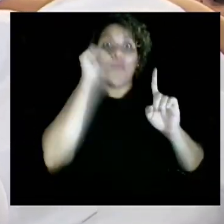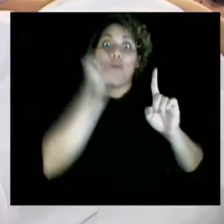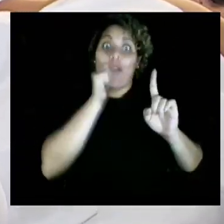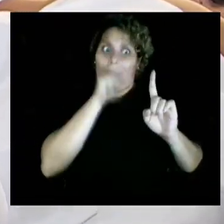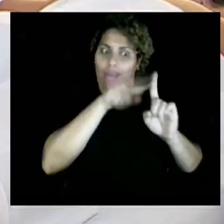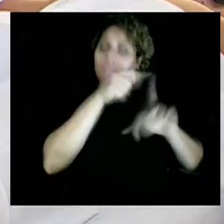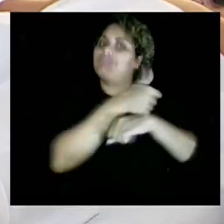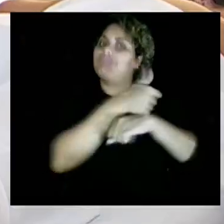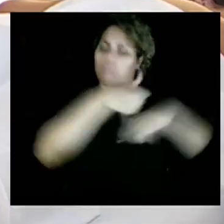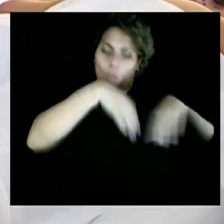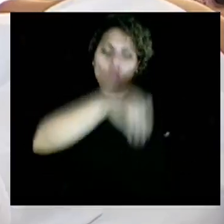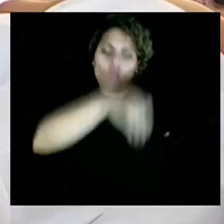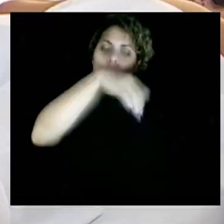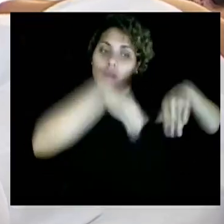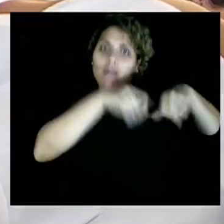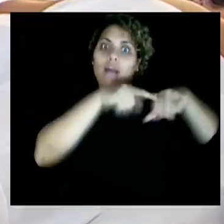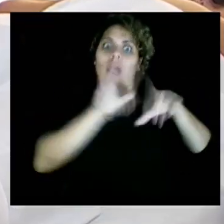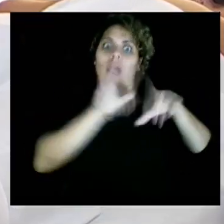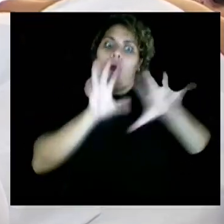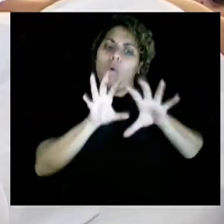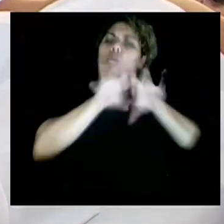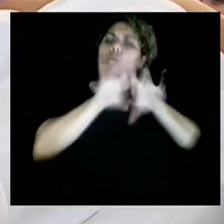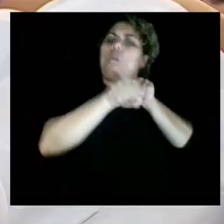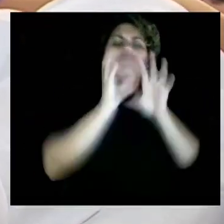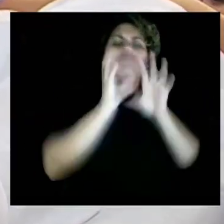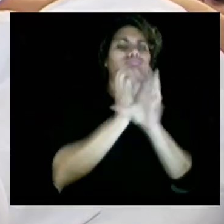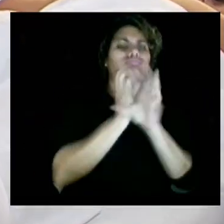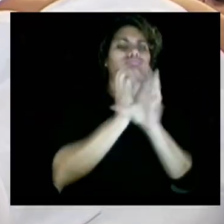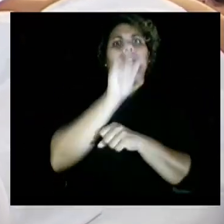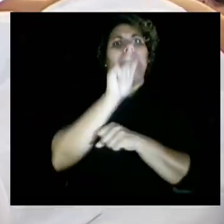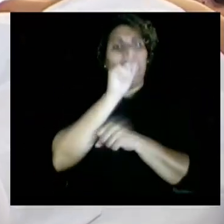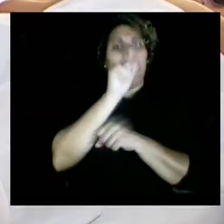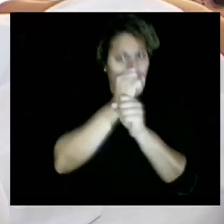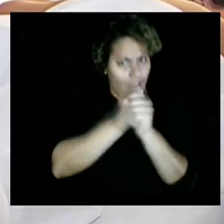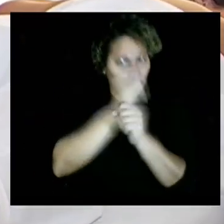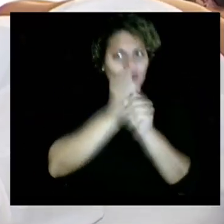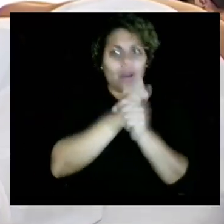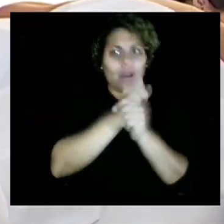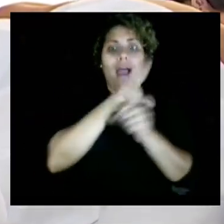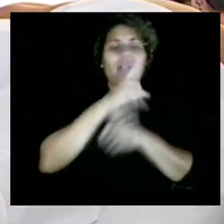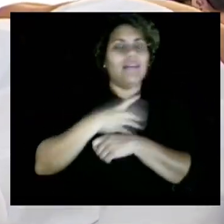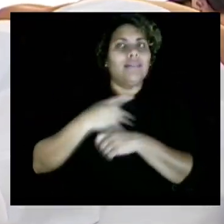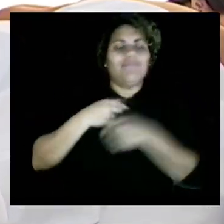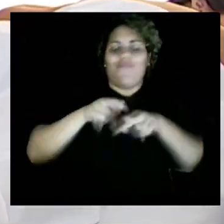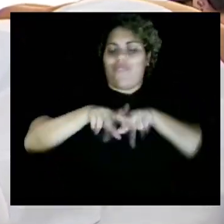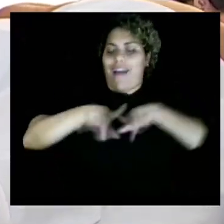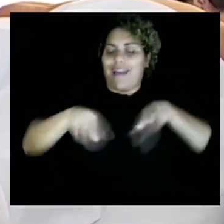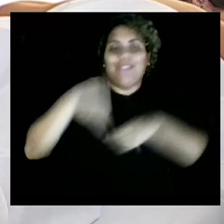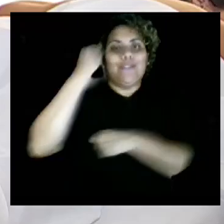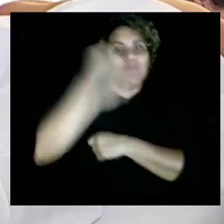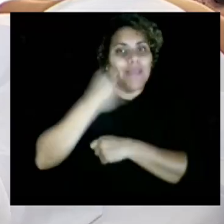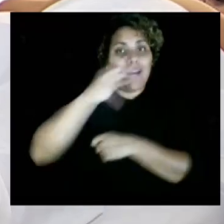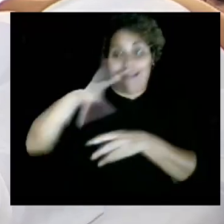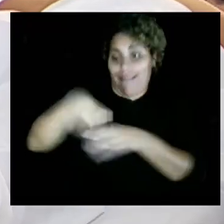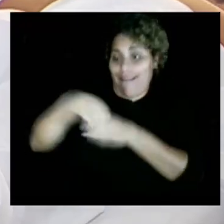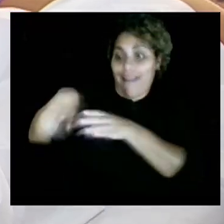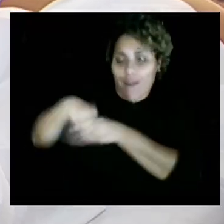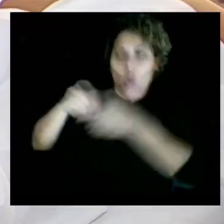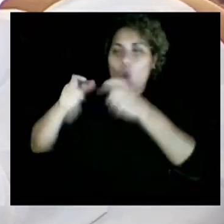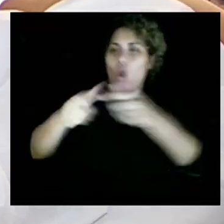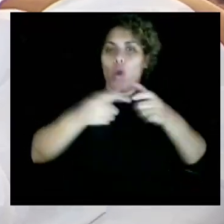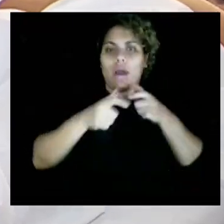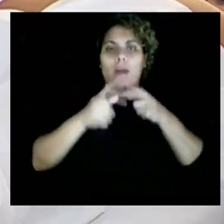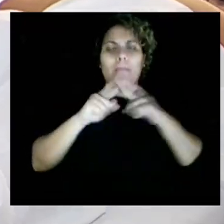formada há 17 anos com vasta experiência em clínicas e spas e que decidiu abrir o seu